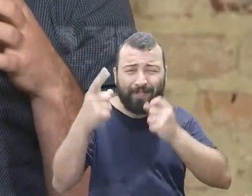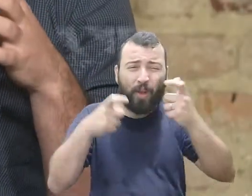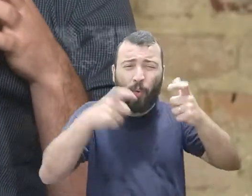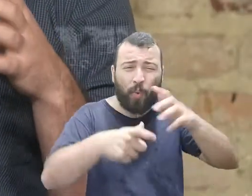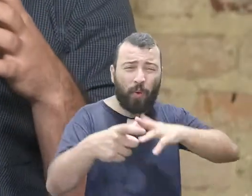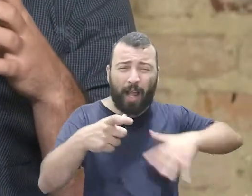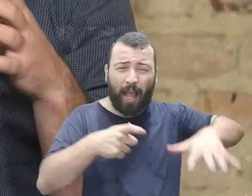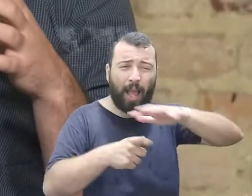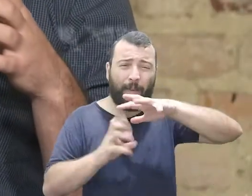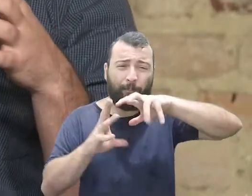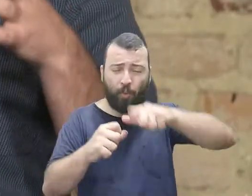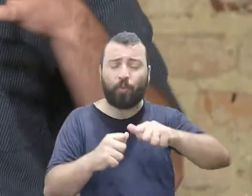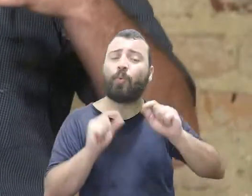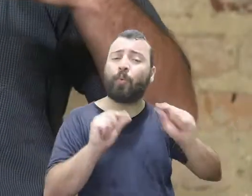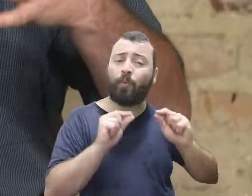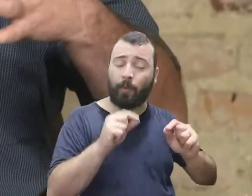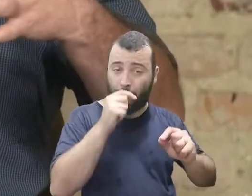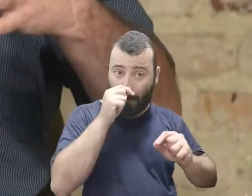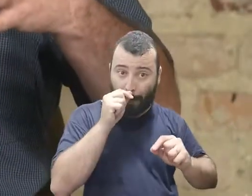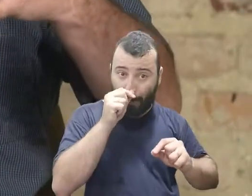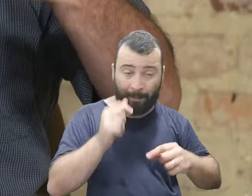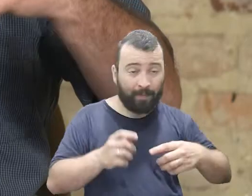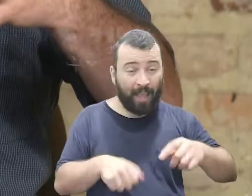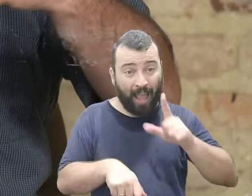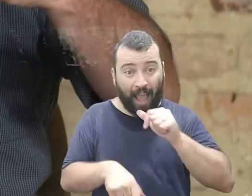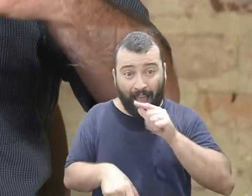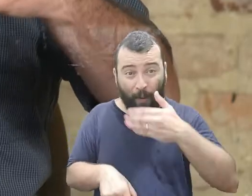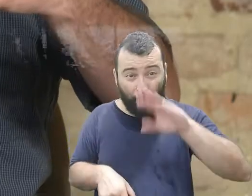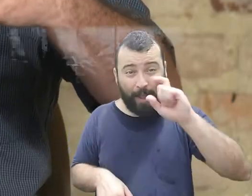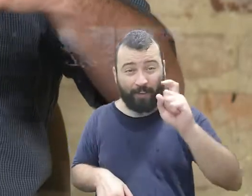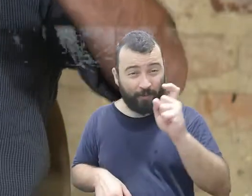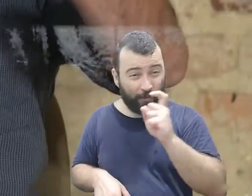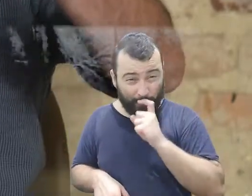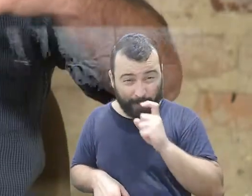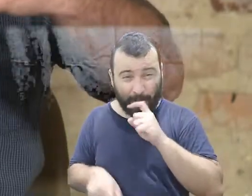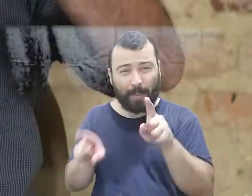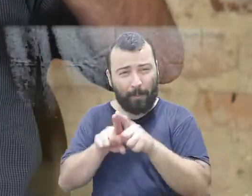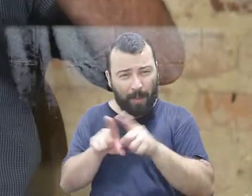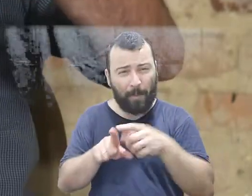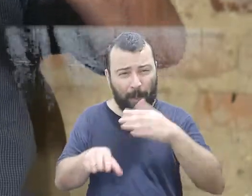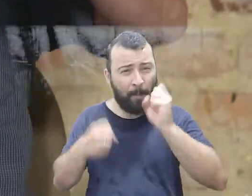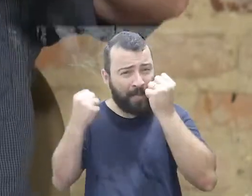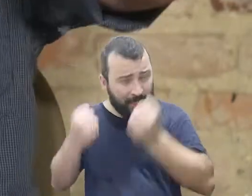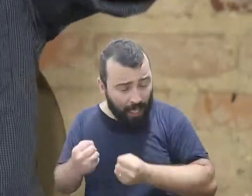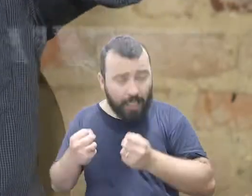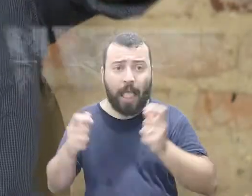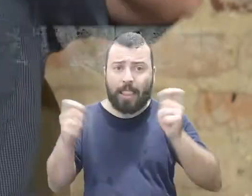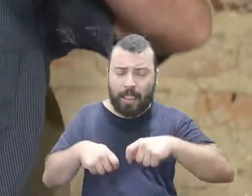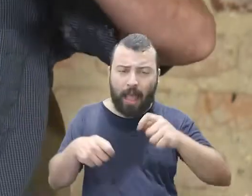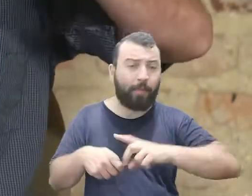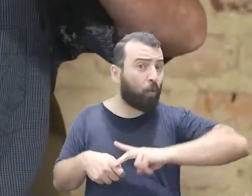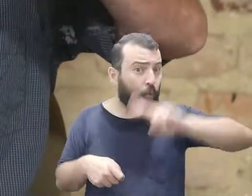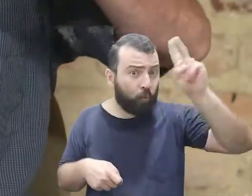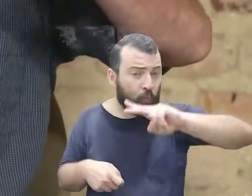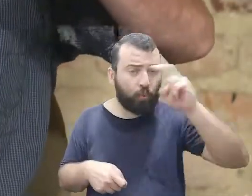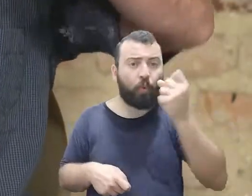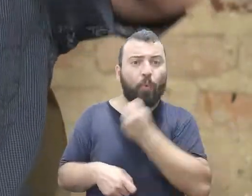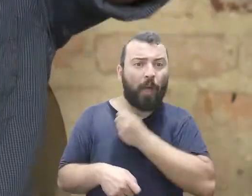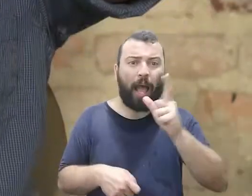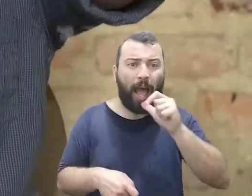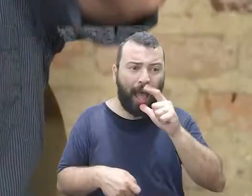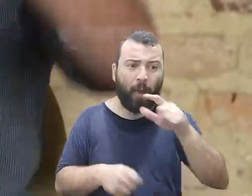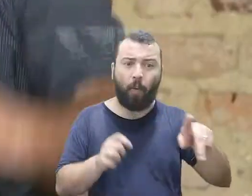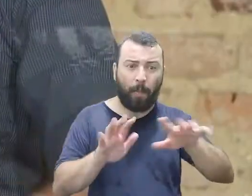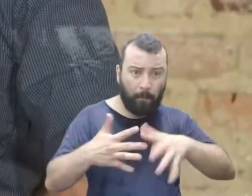raras regiões no planeta onde a formação de águas mais frias e densas permitam que uma grande quantidade de água